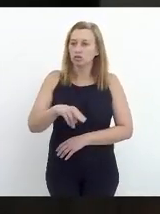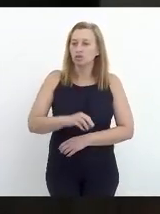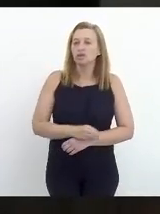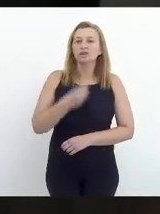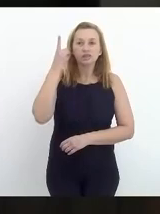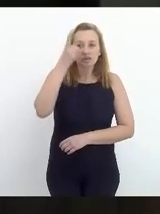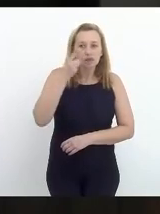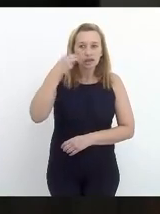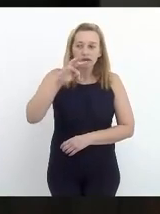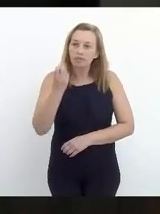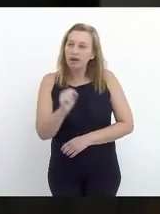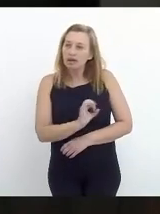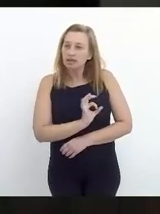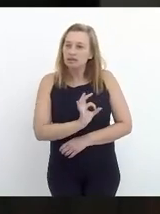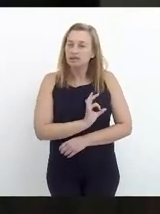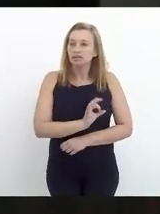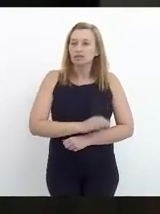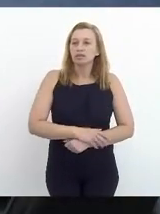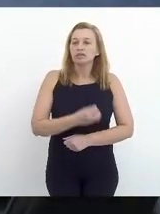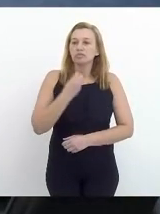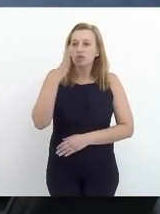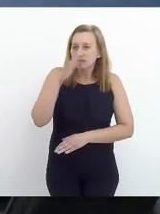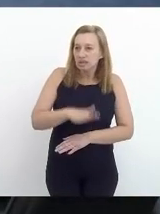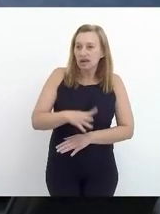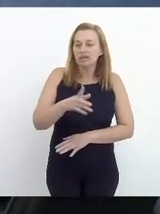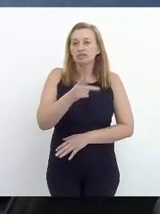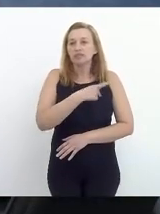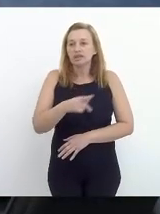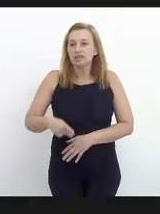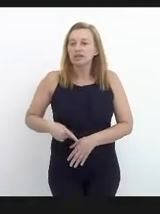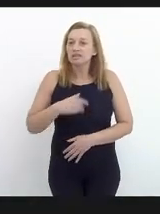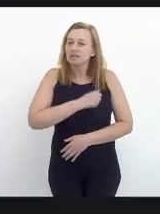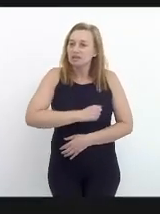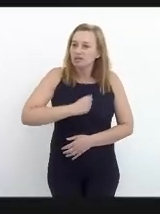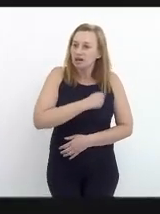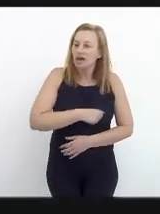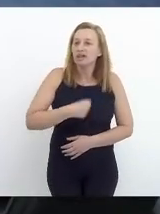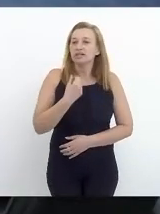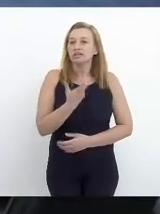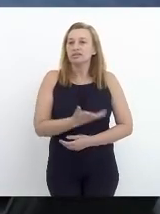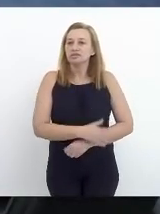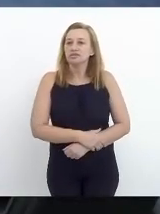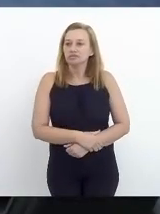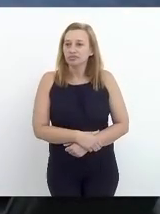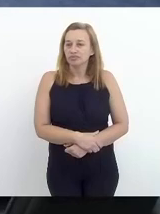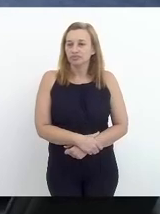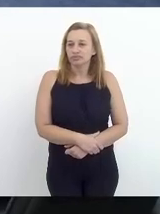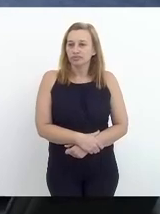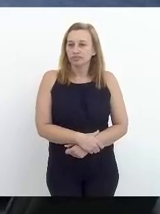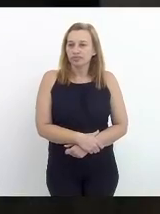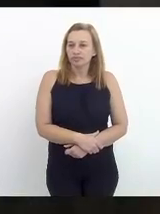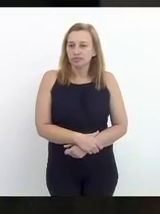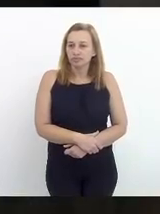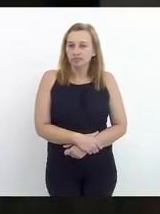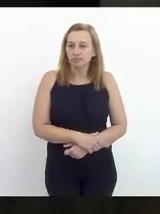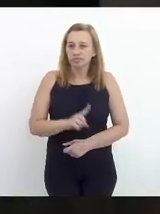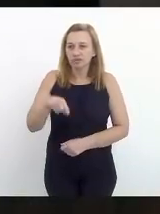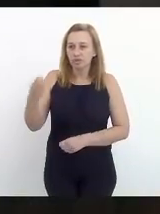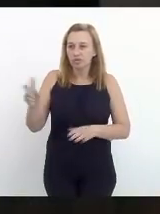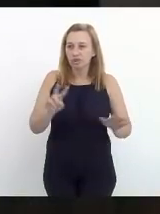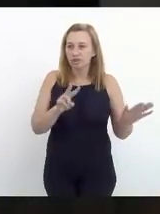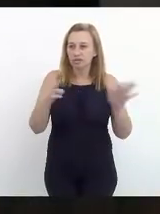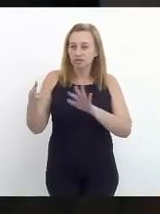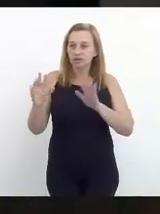Deputada Marta, deputado... Boa tarde, presidente. Saudade. Carlos Macedo, saudade. Semana que vem vamos ter